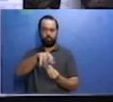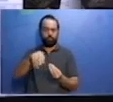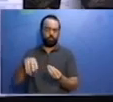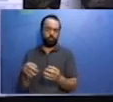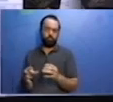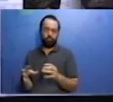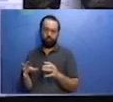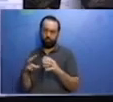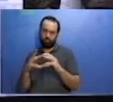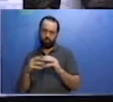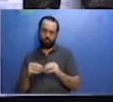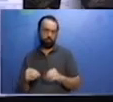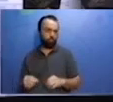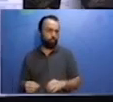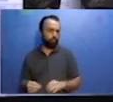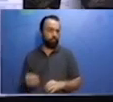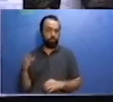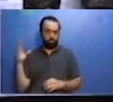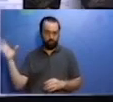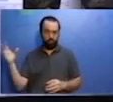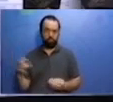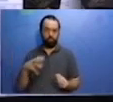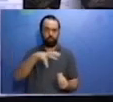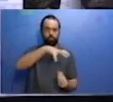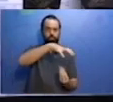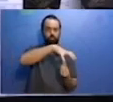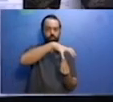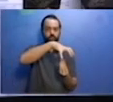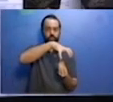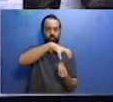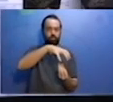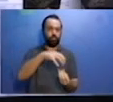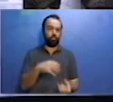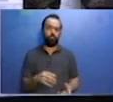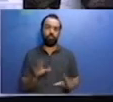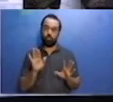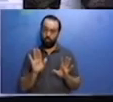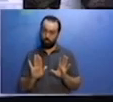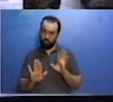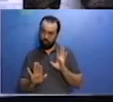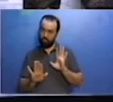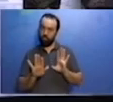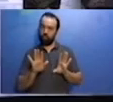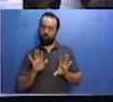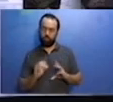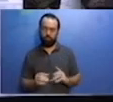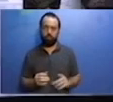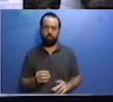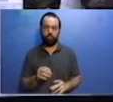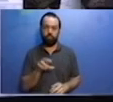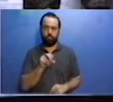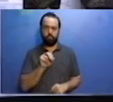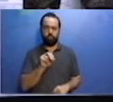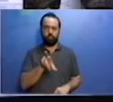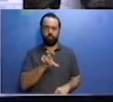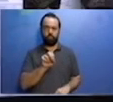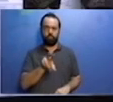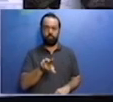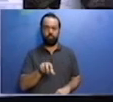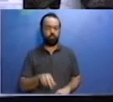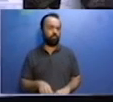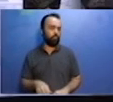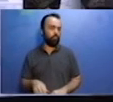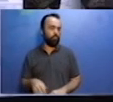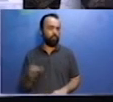Bom, agora cogumelos. Grande parte dos cogumelos presentes no ambiente são venenosos. Aqui nós temos alguns exemplos.